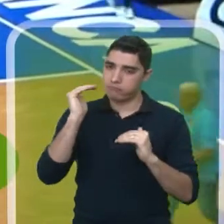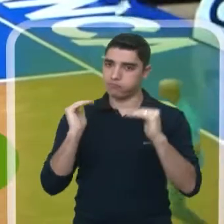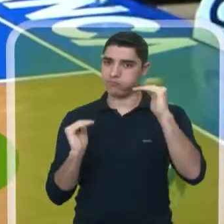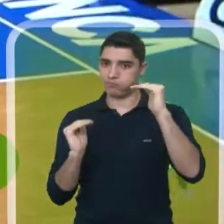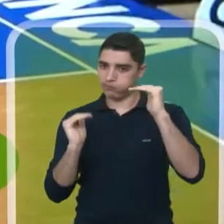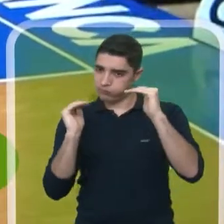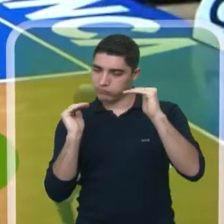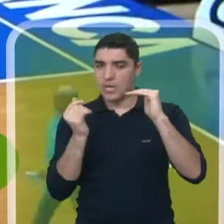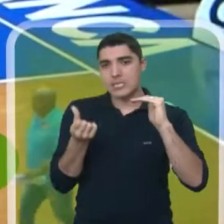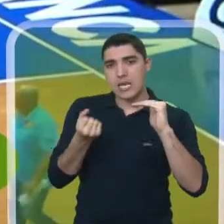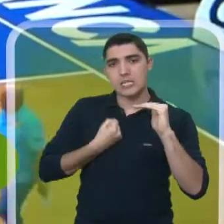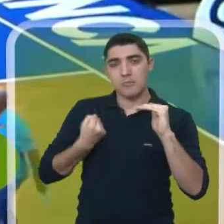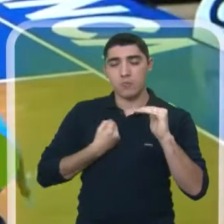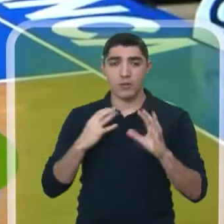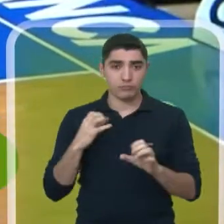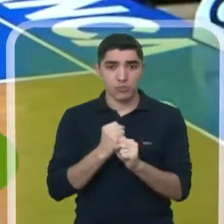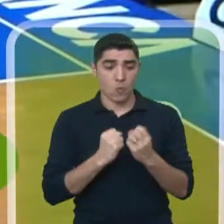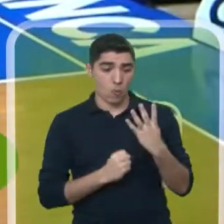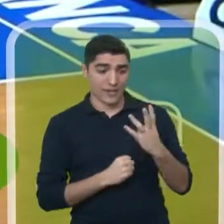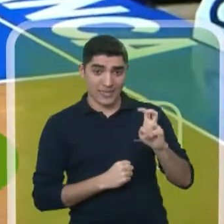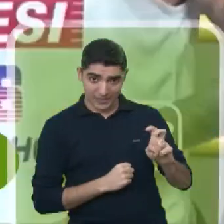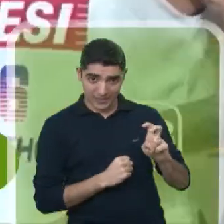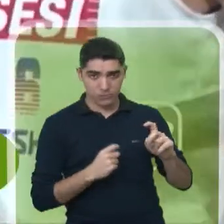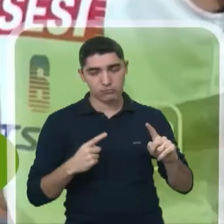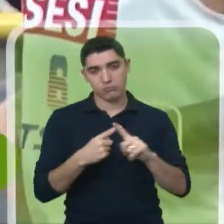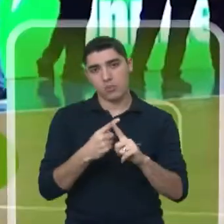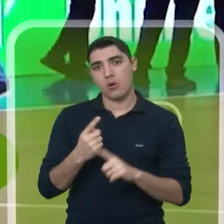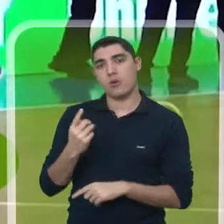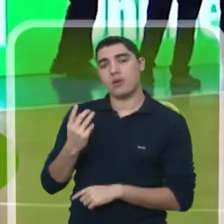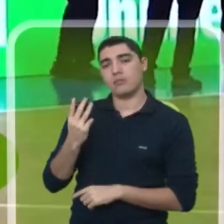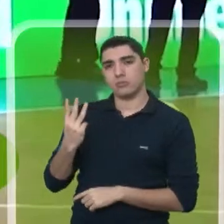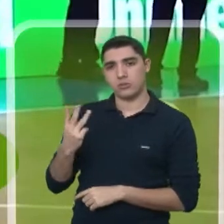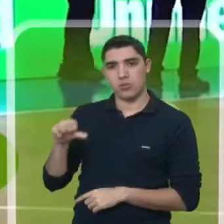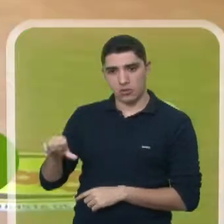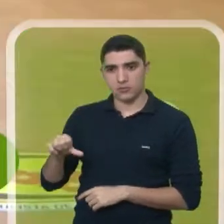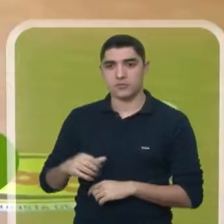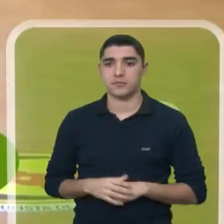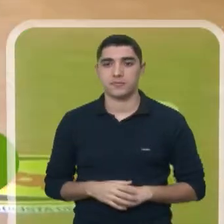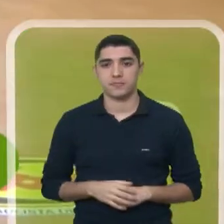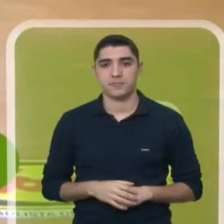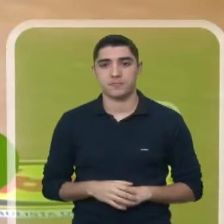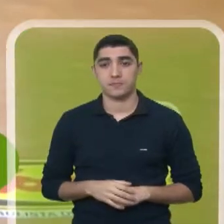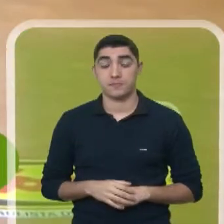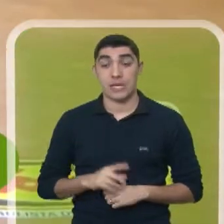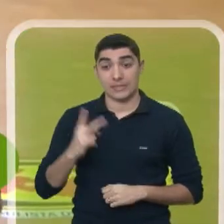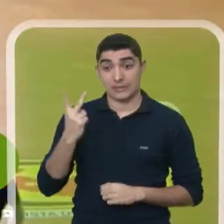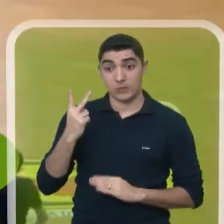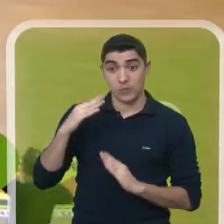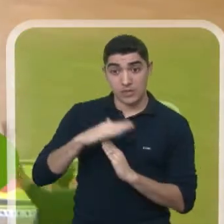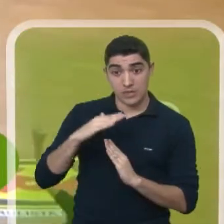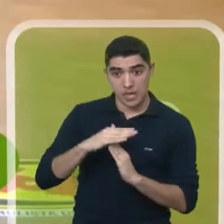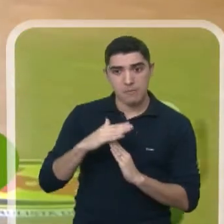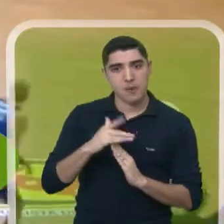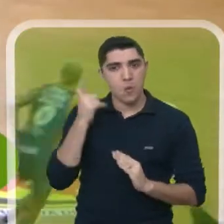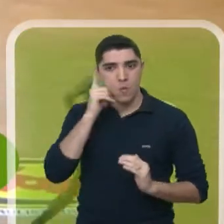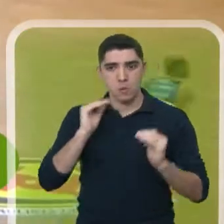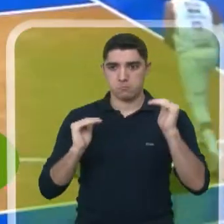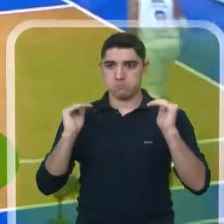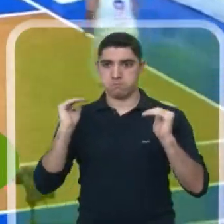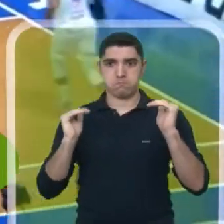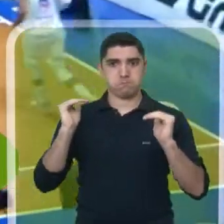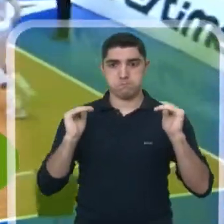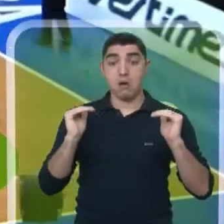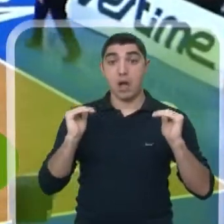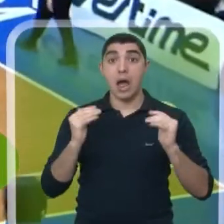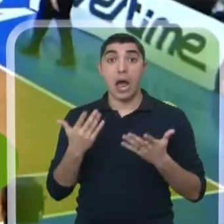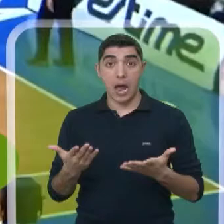em 45-39 para os donos da casa. O segundo tempo começou mais equilibrado e as bolas